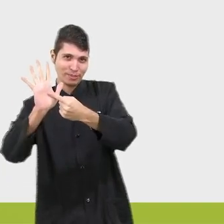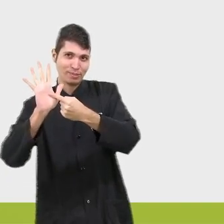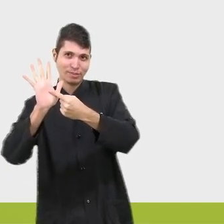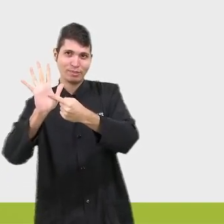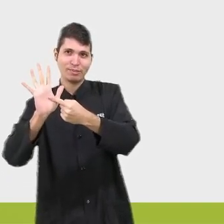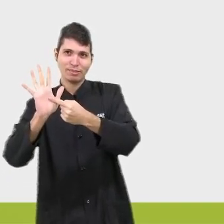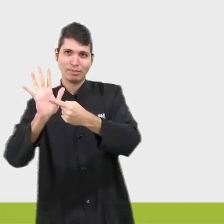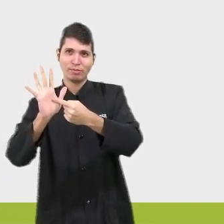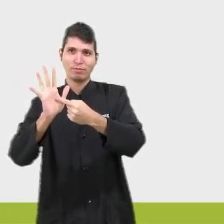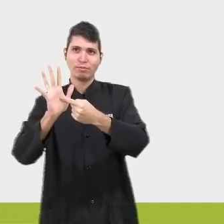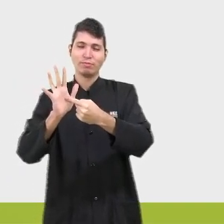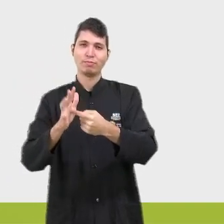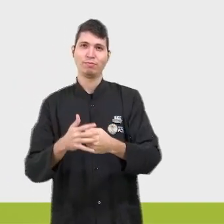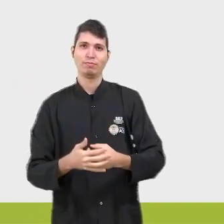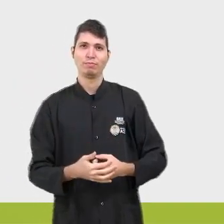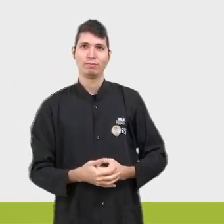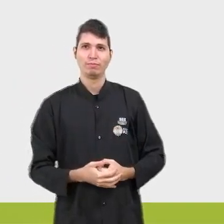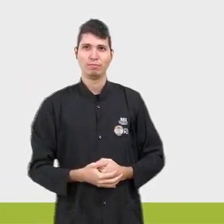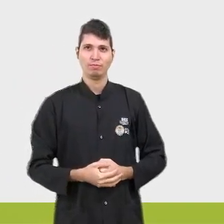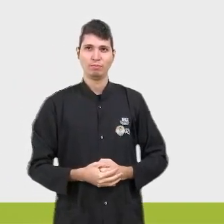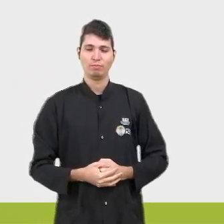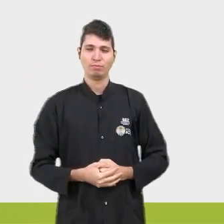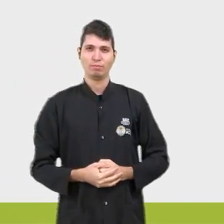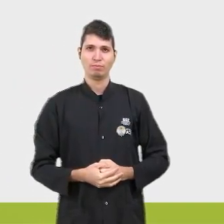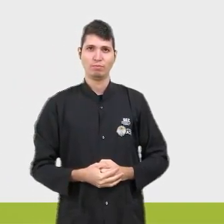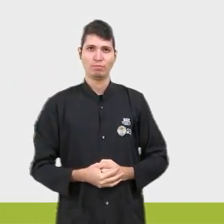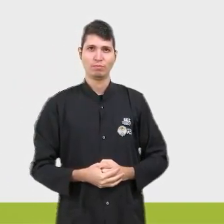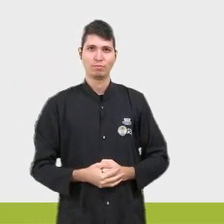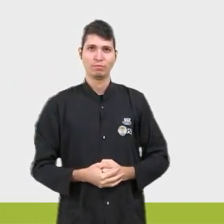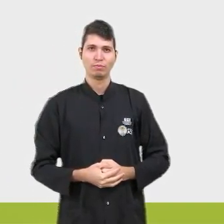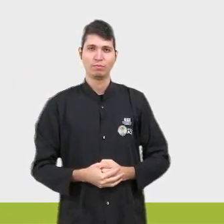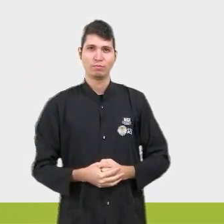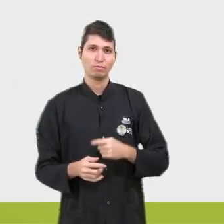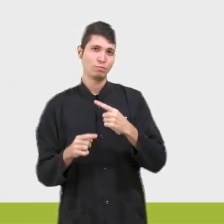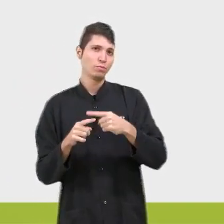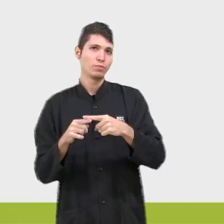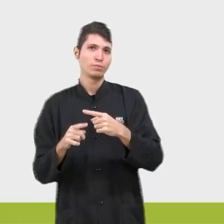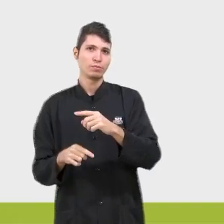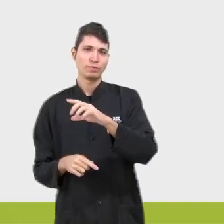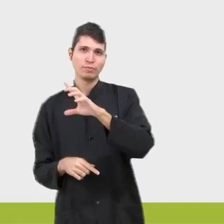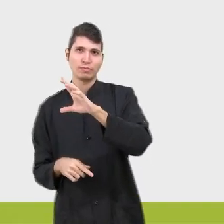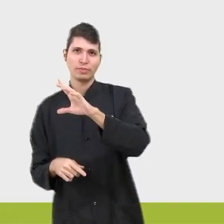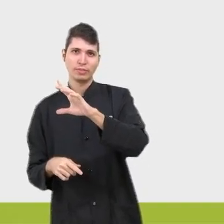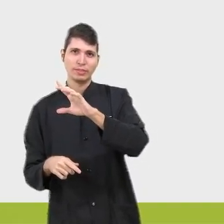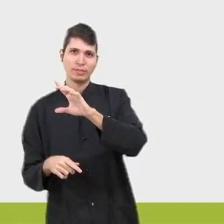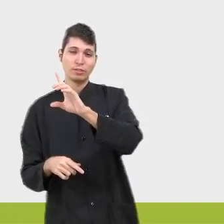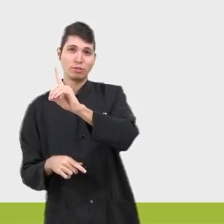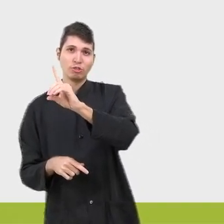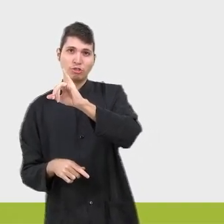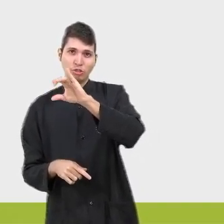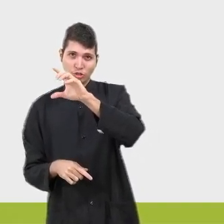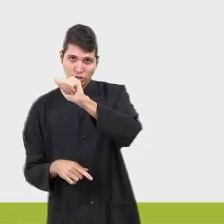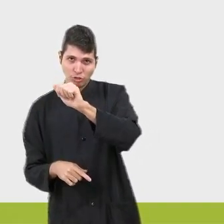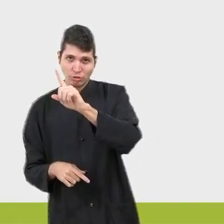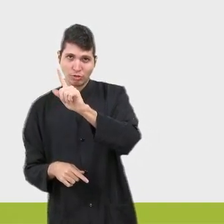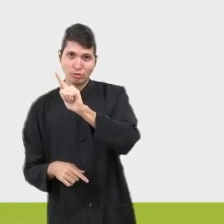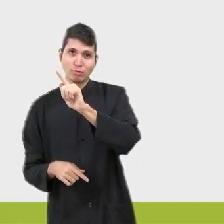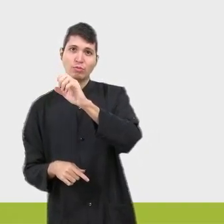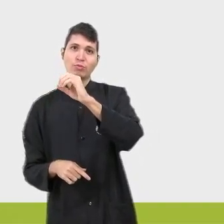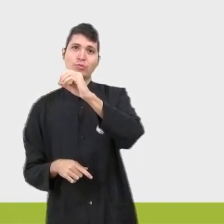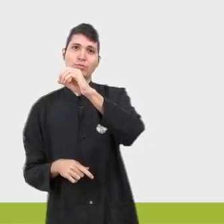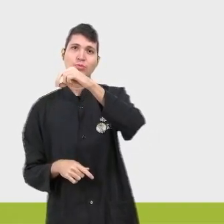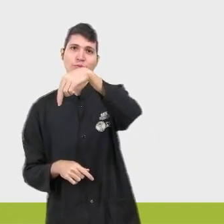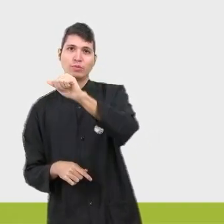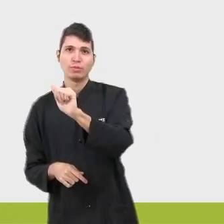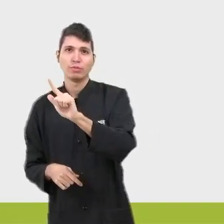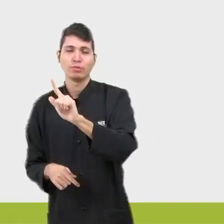tá vendo? Ok? Ou diagonal menor. Tudo bem, gente? Essas relações geram uma formulazinha que é o Dzão,